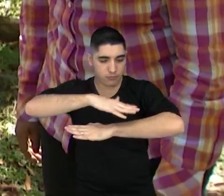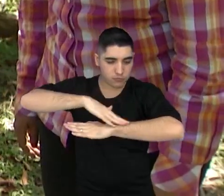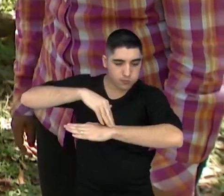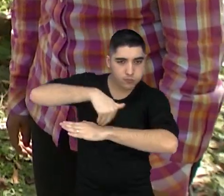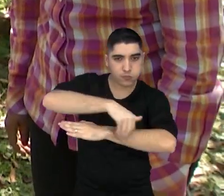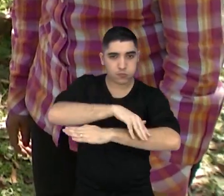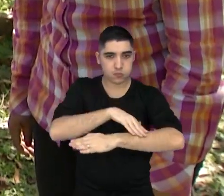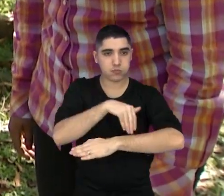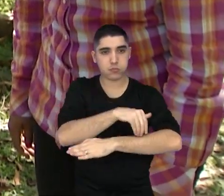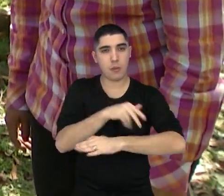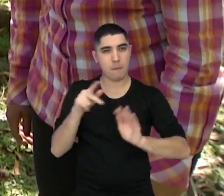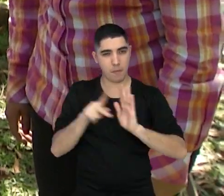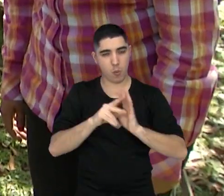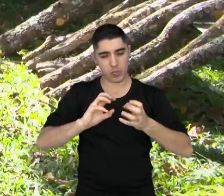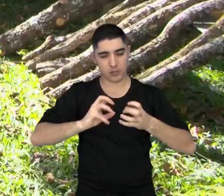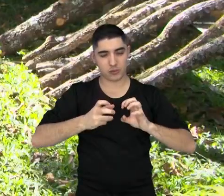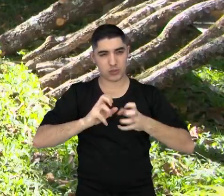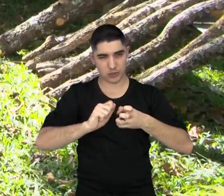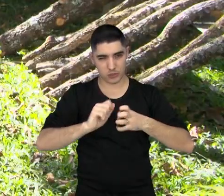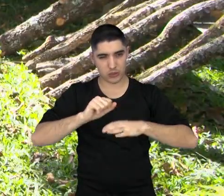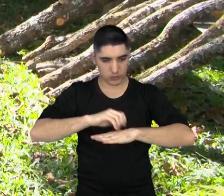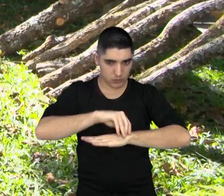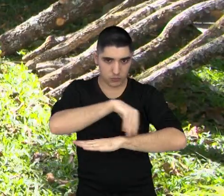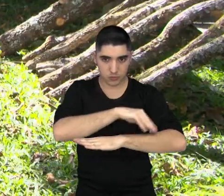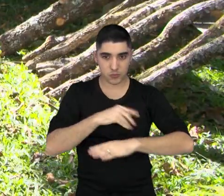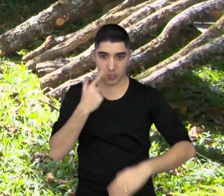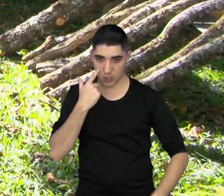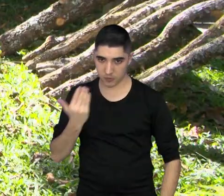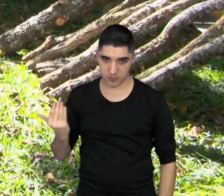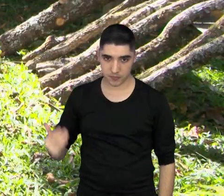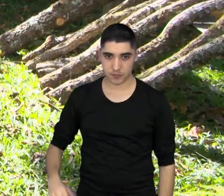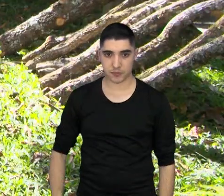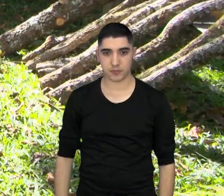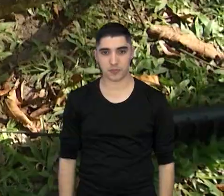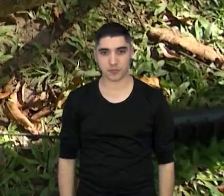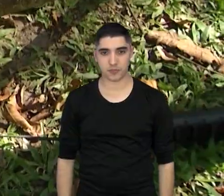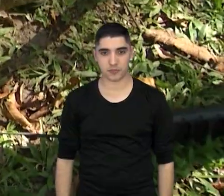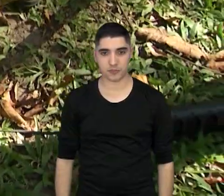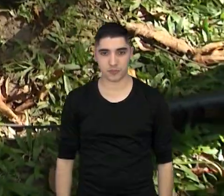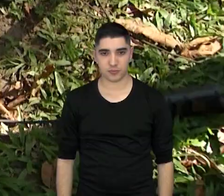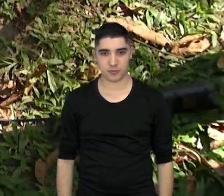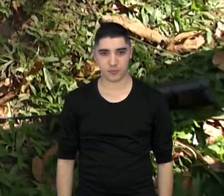pincel que é feito de esponja de aço. Né? Então nós fazemos isso.